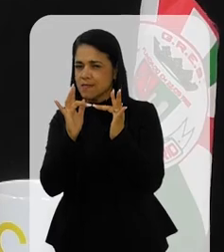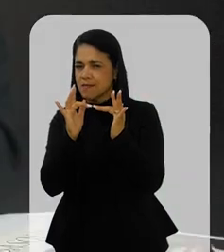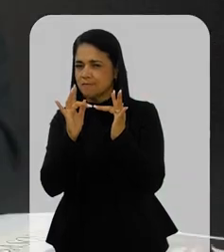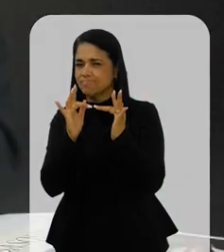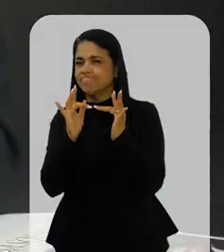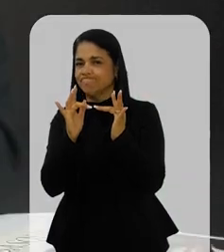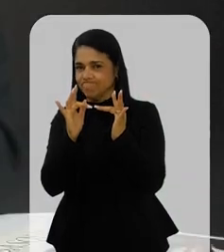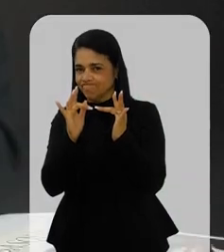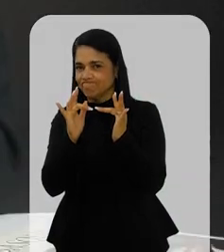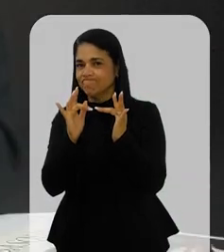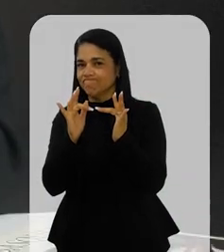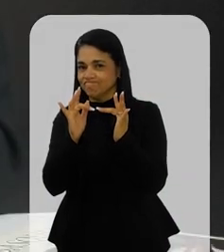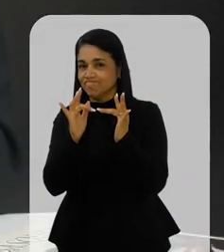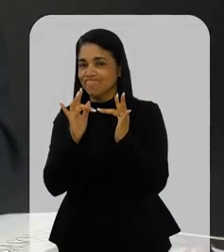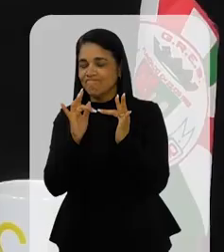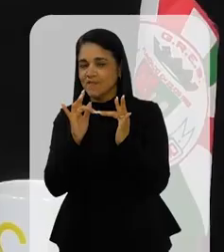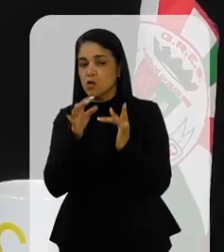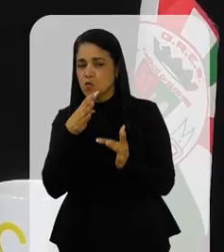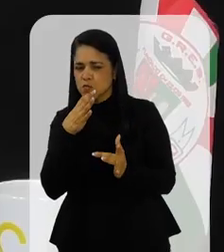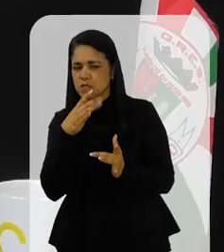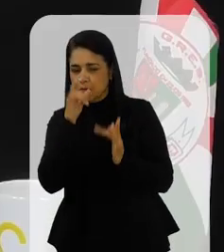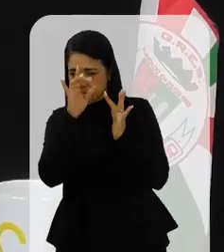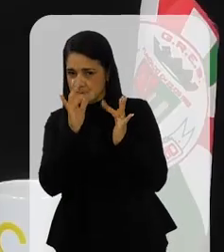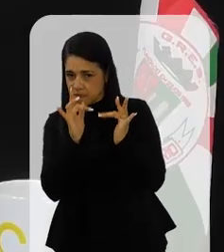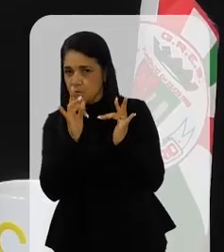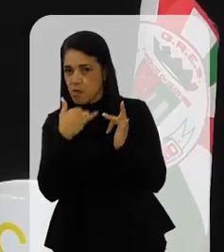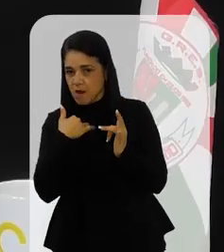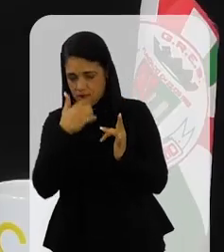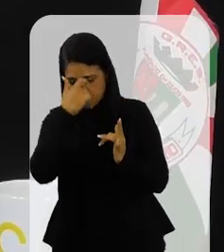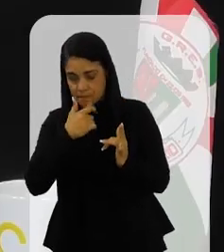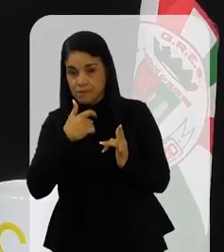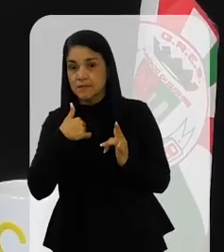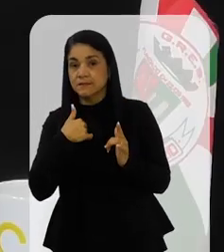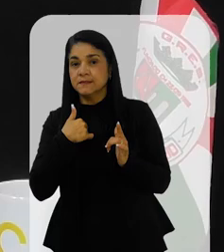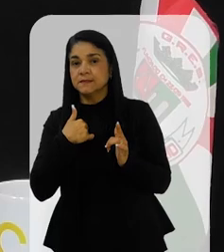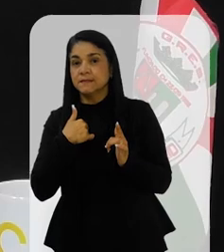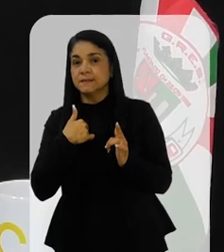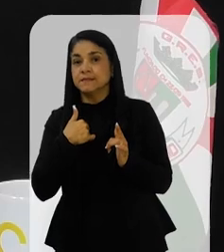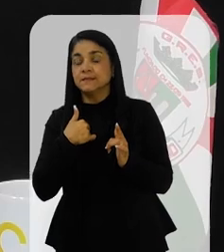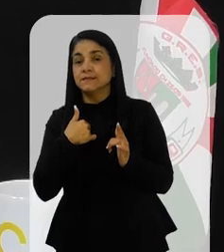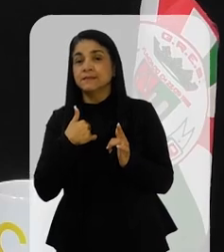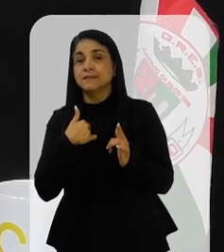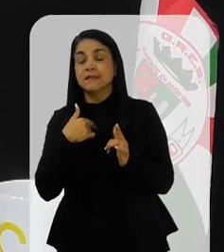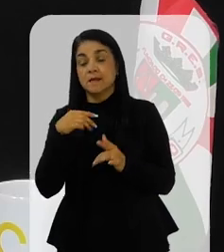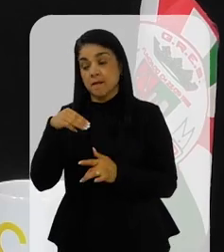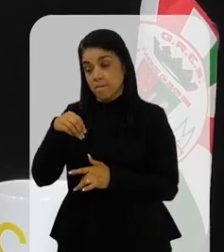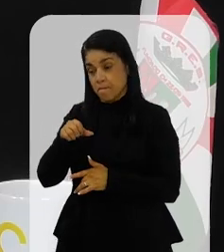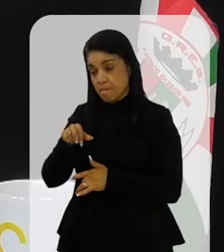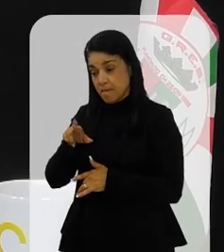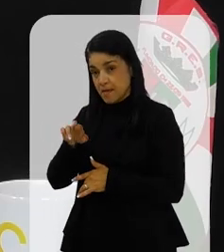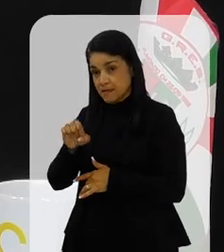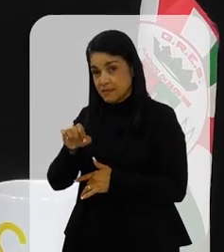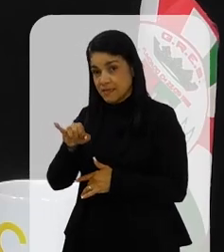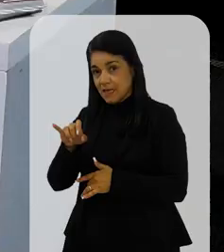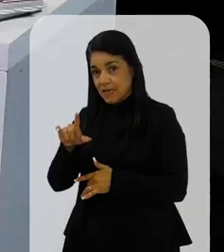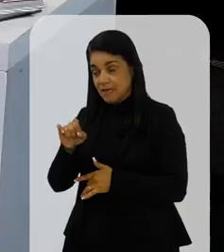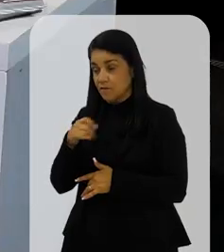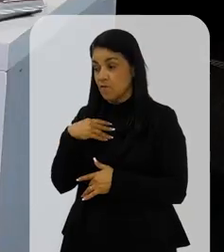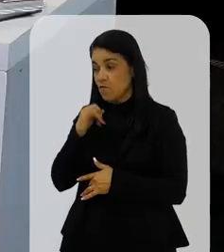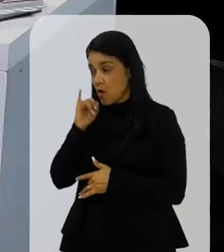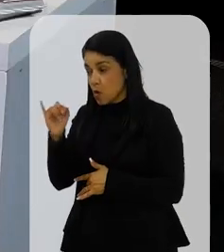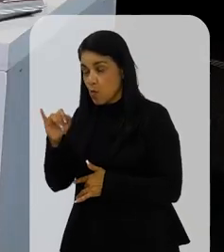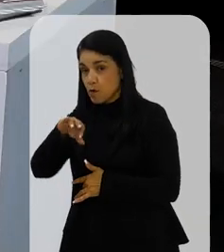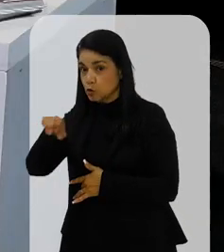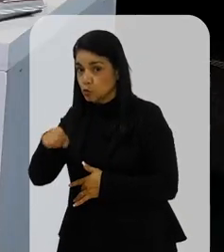um computadorzinho. Um computador, né? Aí, encurtando a história, a Marcilene falou que fui eu que fiz